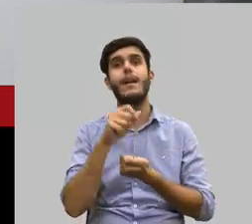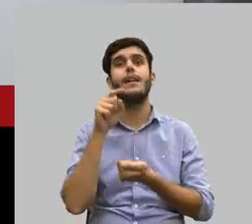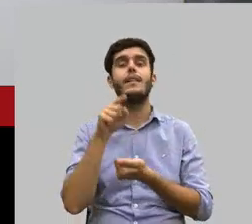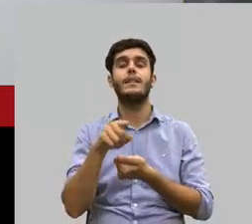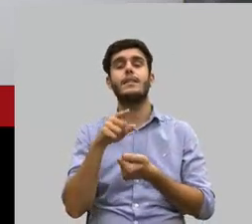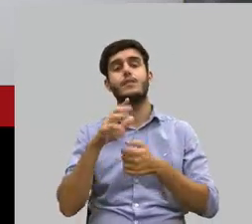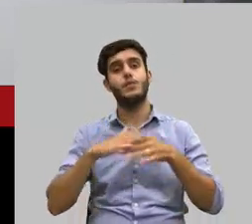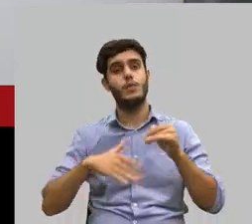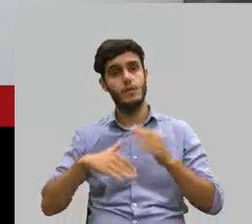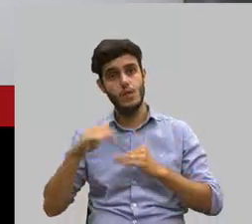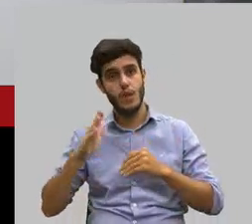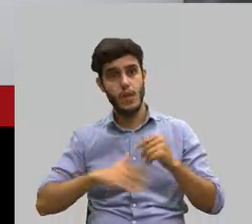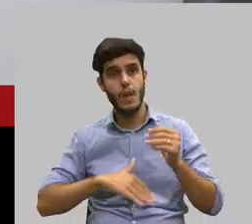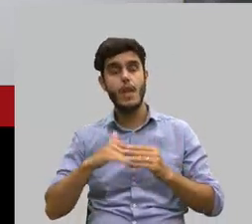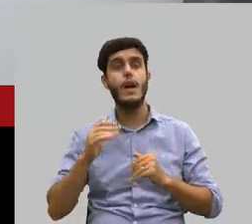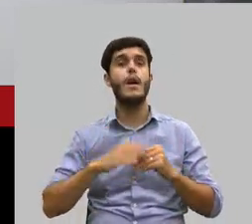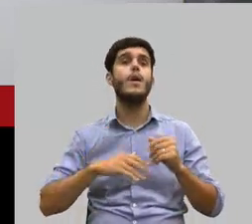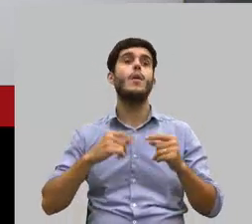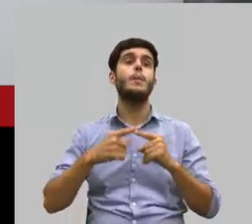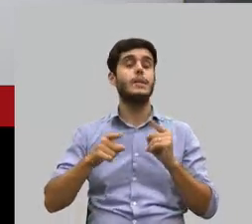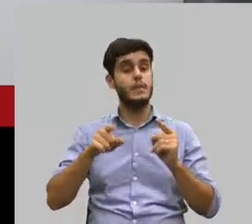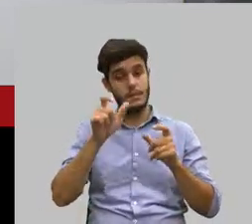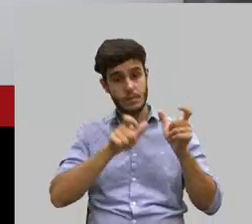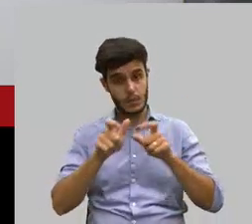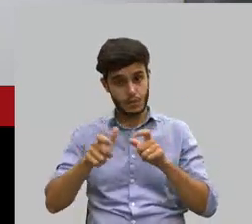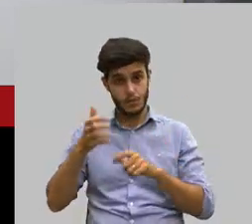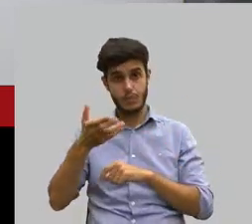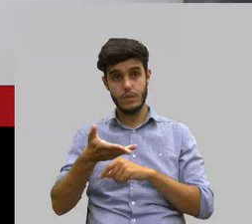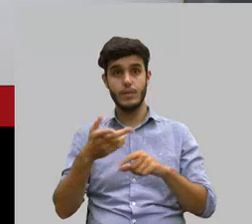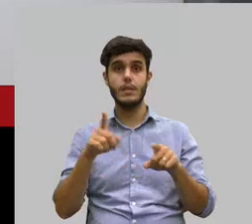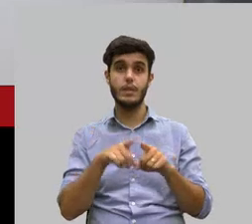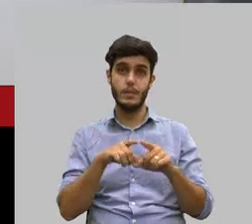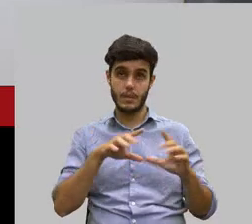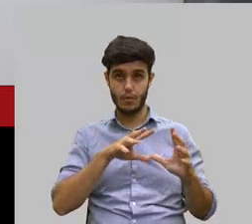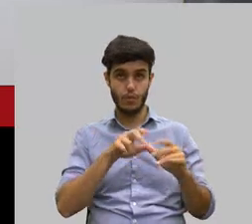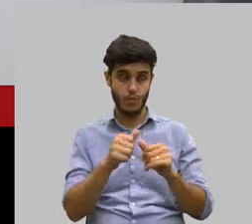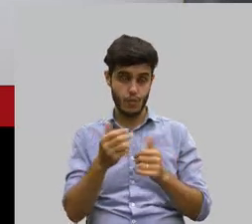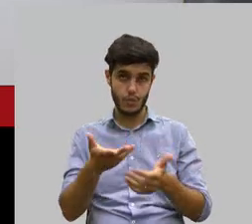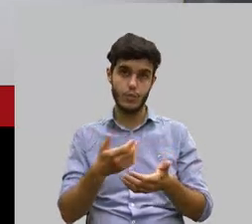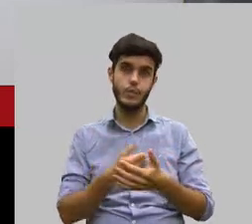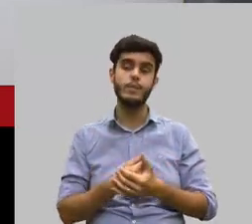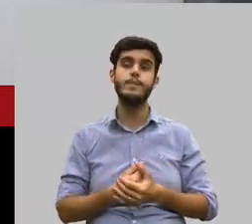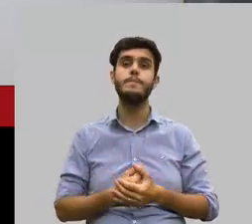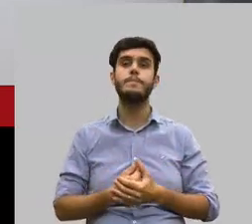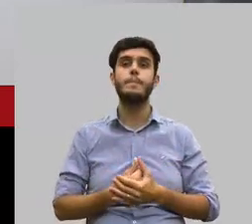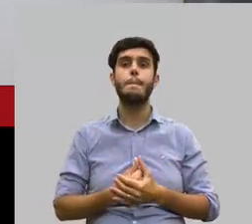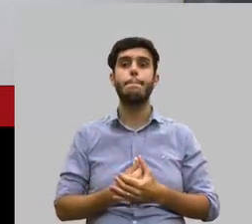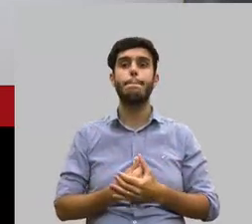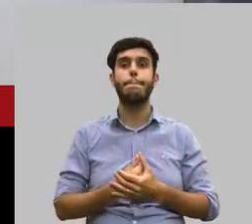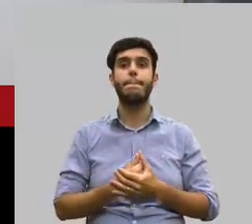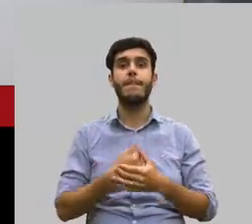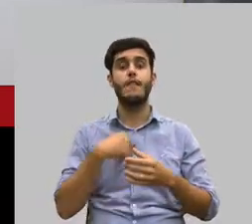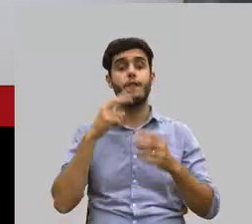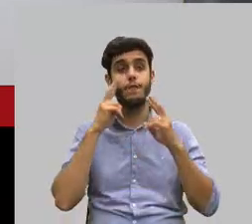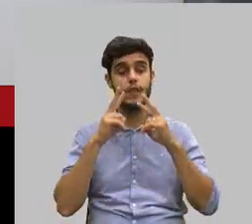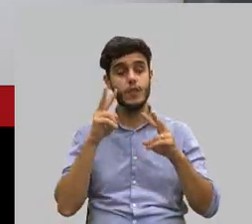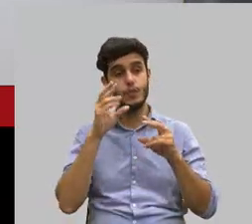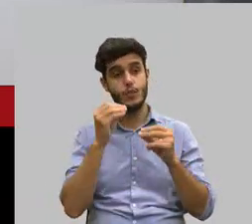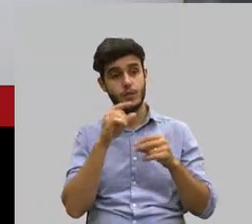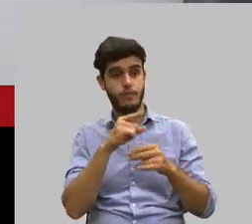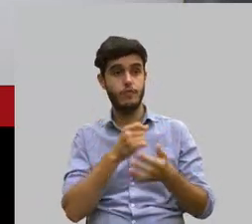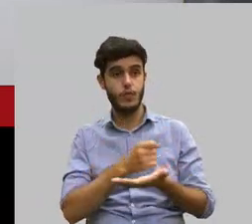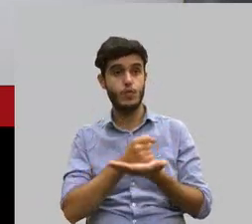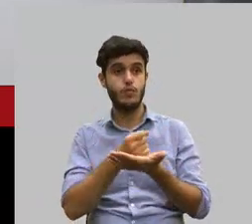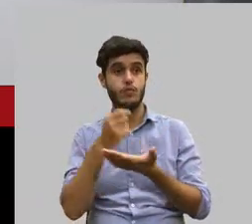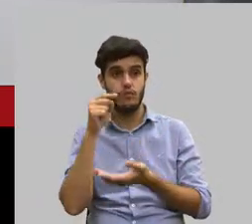profissionais mas paraa população de uma forma geral e eu vejo muito a sua contribuição